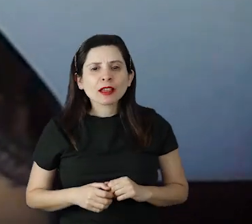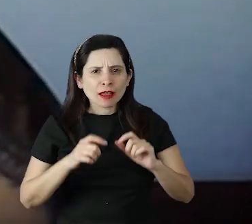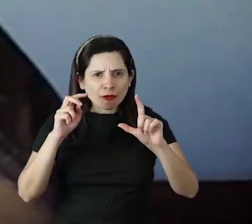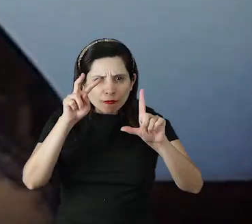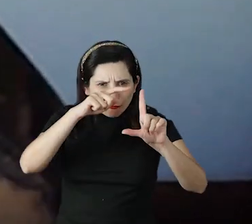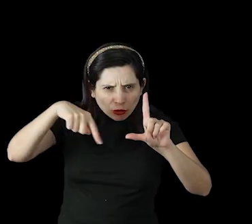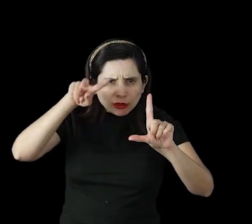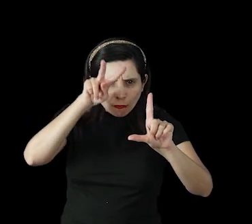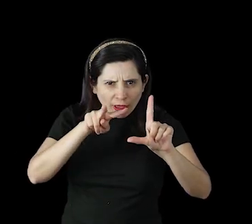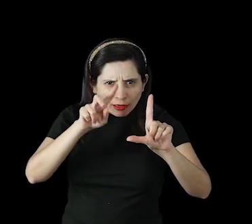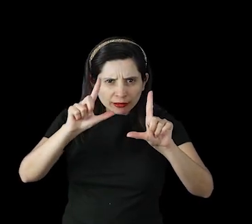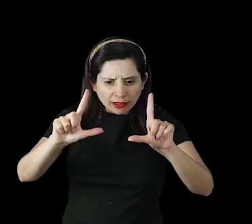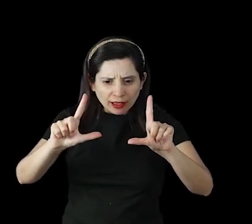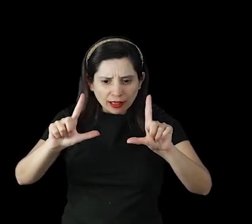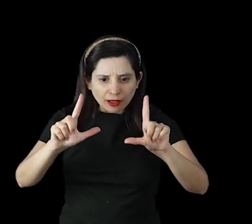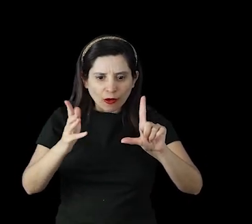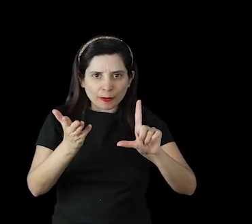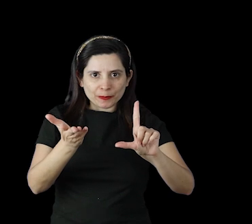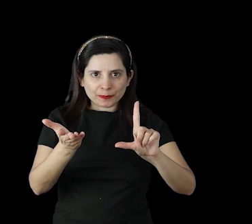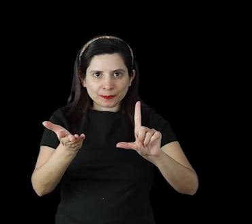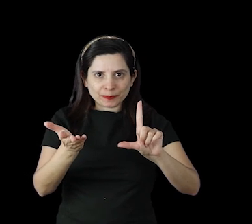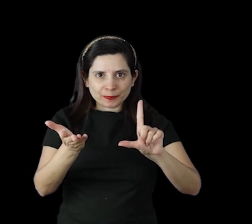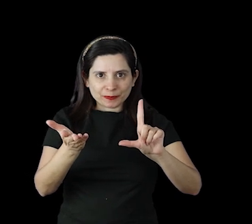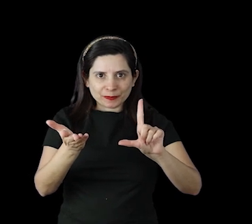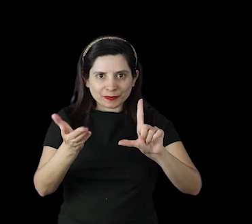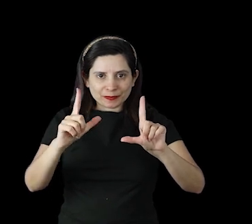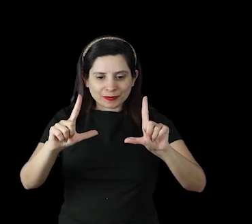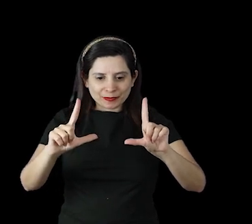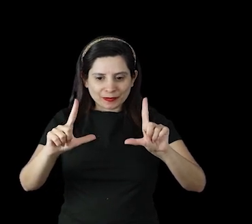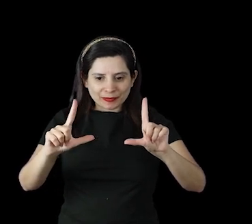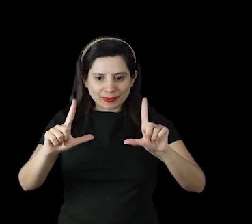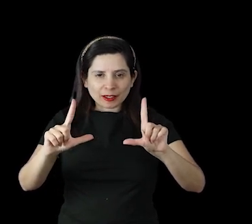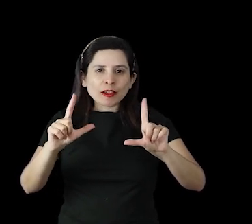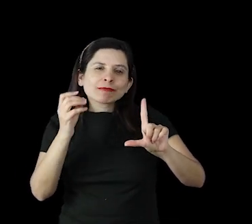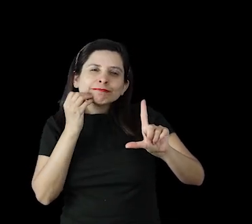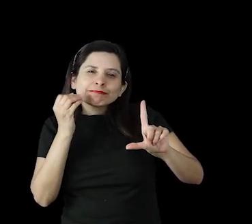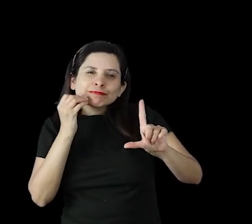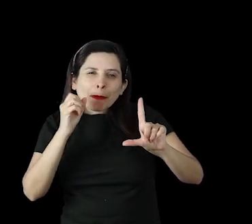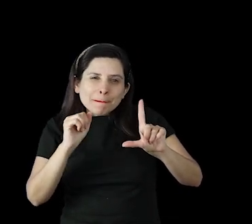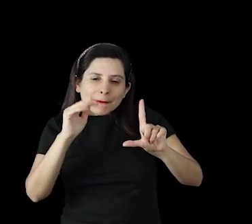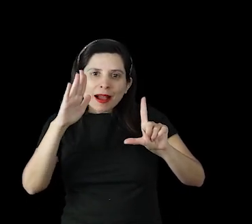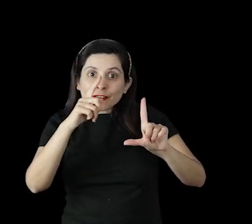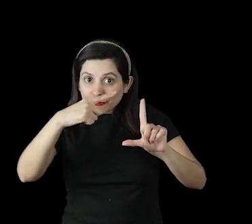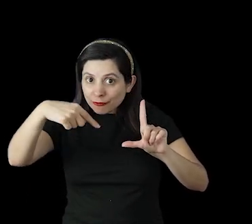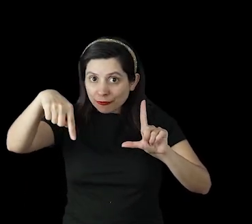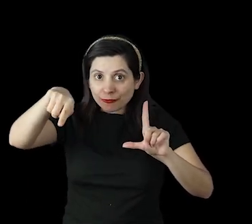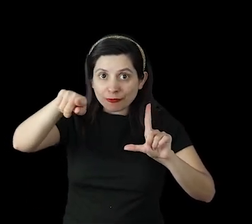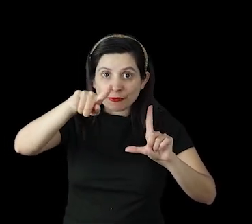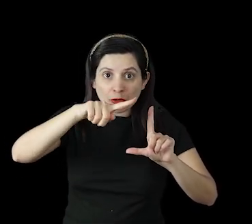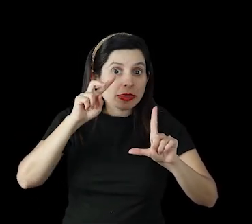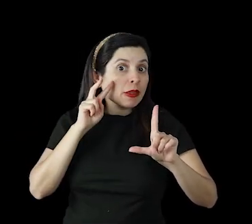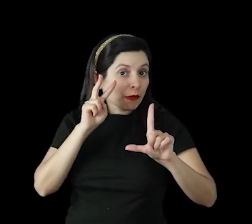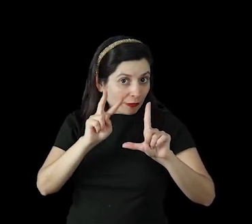compartilhou? Compartilhou, né? Deixa eu deixar mais tá, vocês